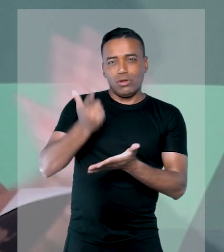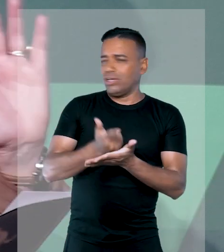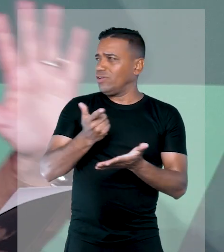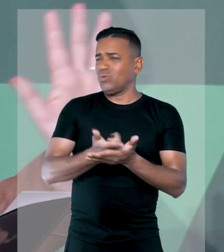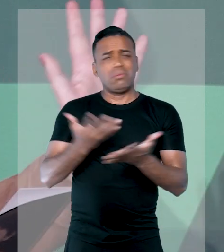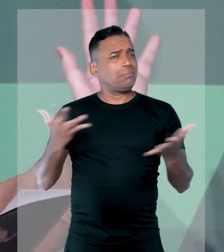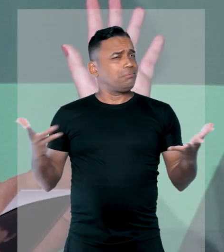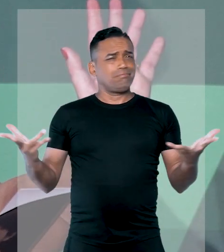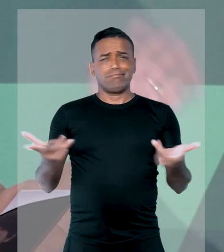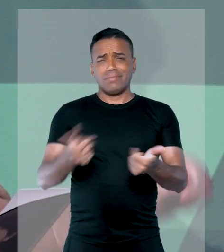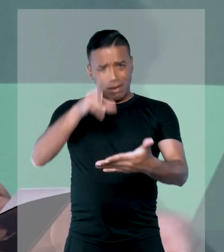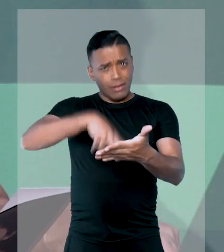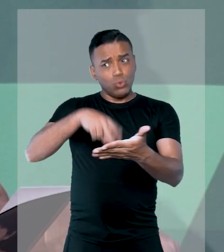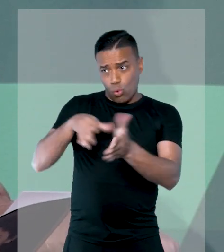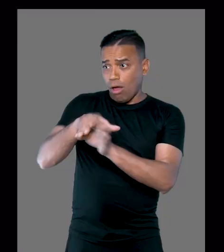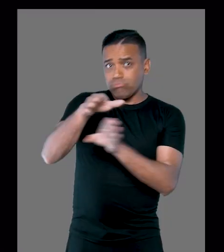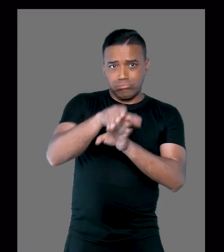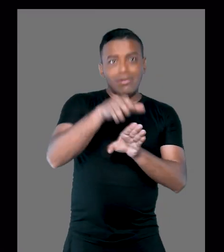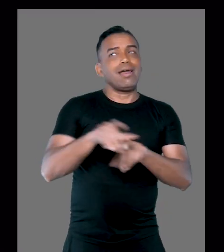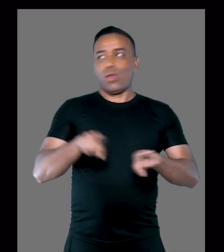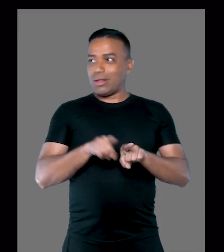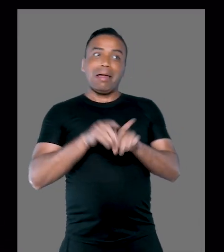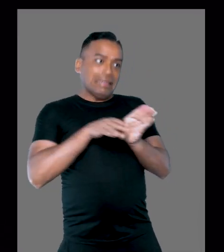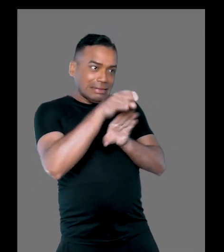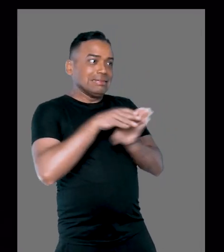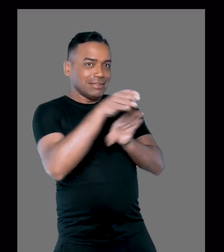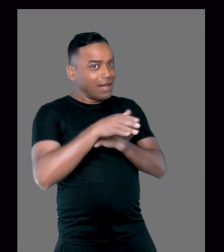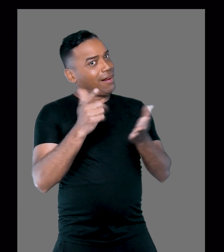brilhante. Gente, recomendo a leitura desde já. Eu também recomendo.